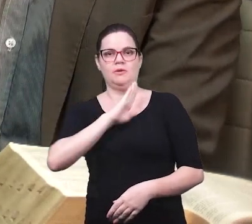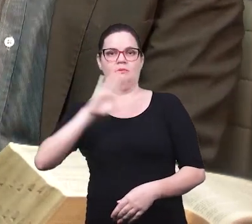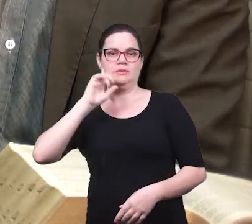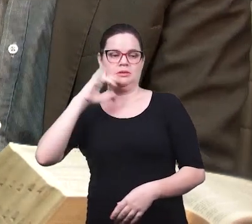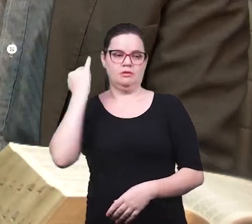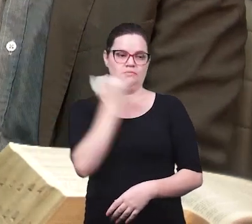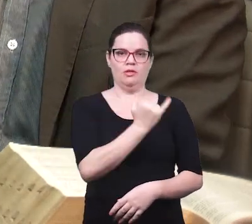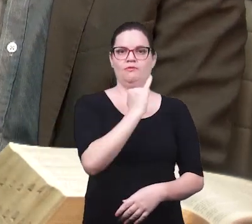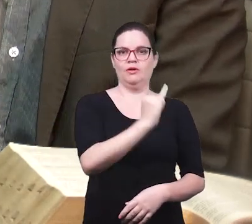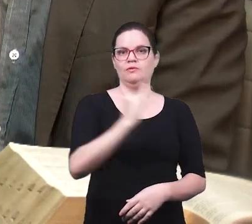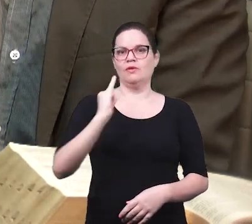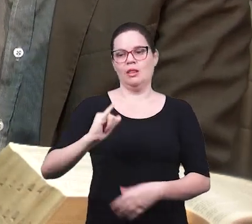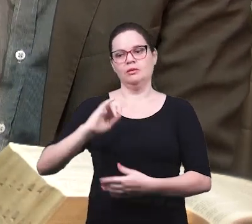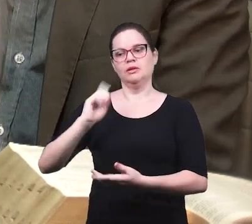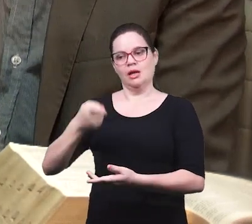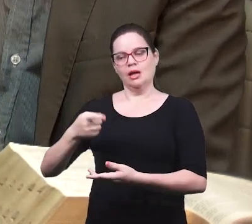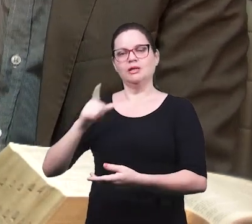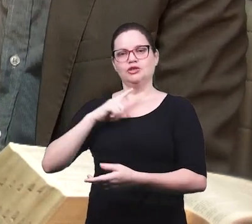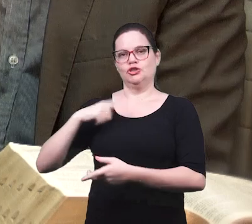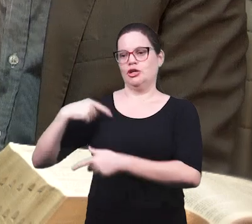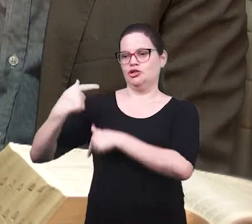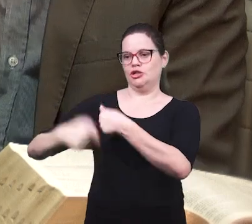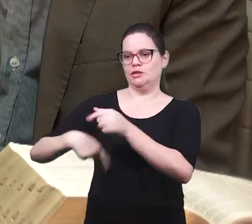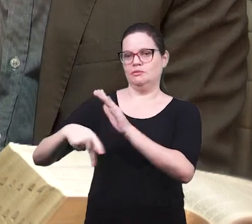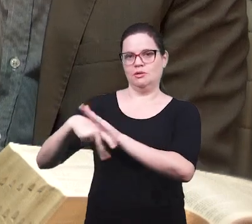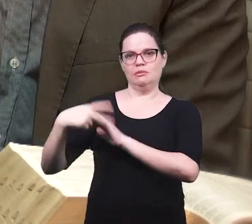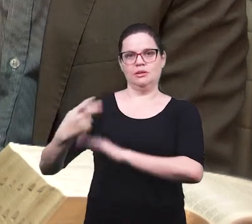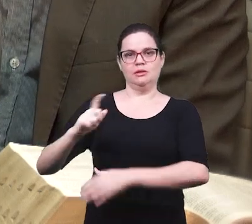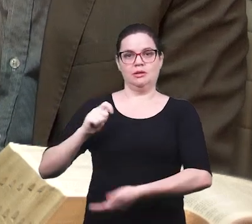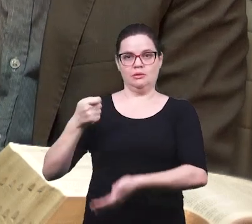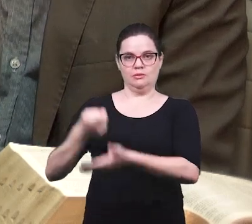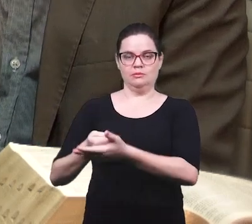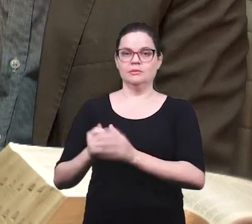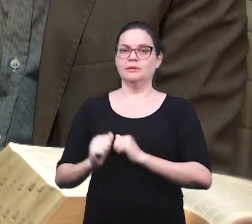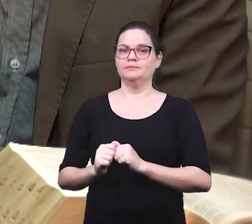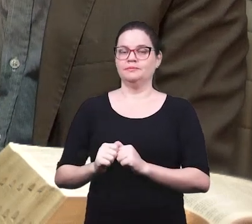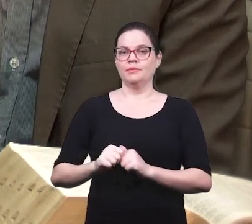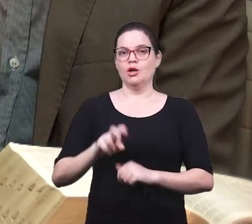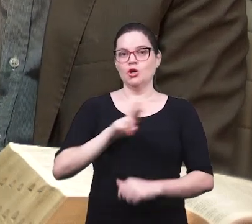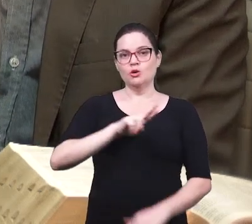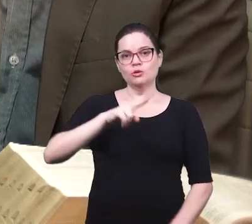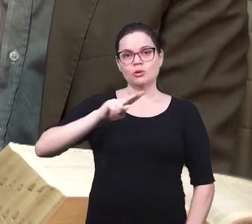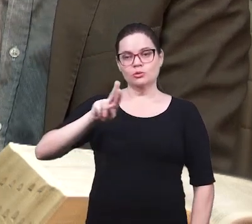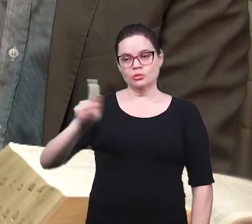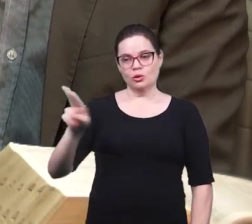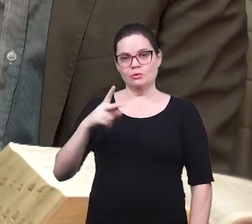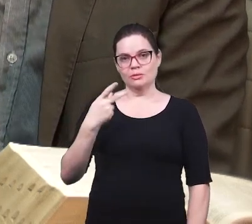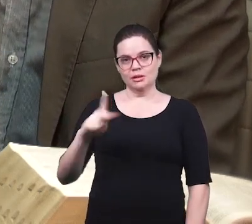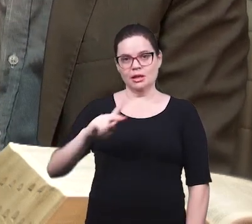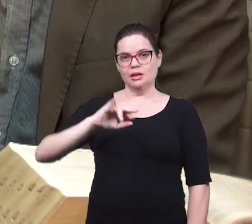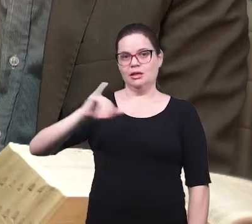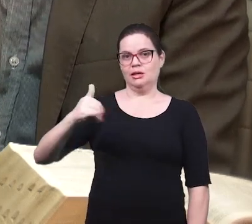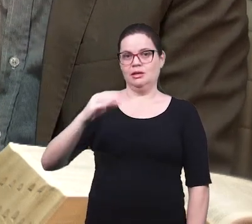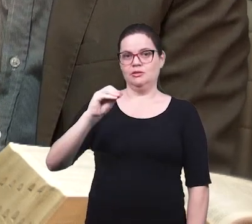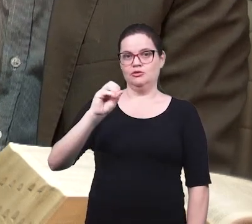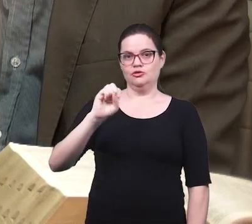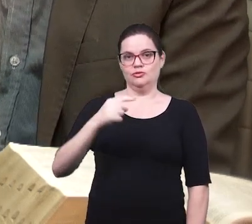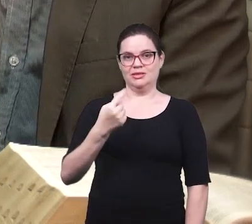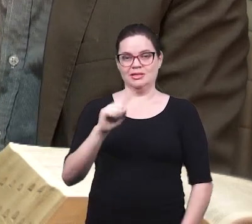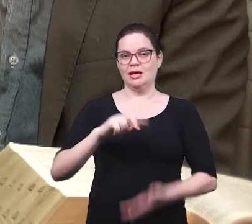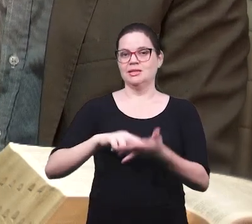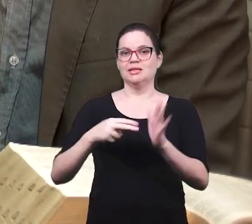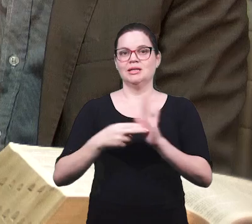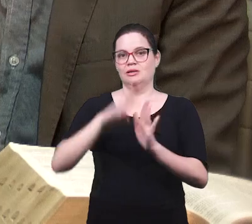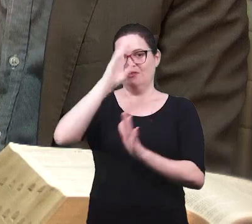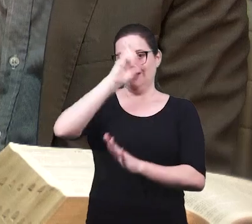descendência. Ok. E o nome de José, traduzido, ele pode ser interpretado como Deus acrescenta. E foi o que de fato ele